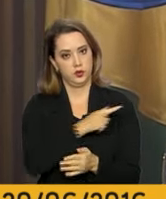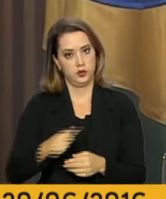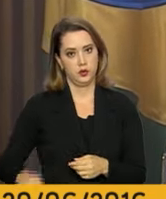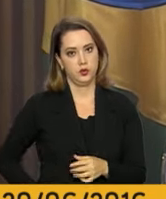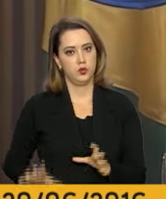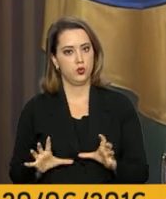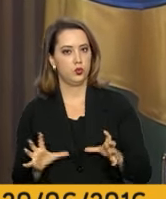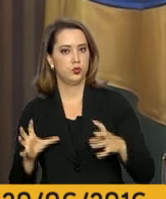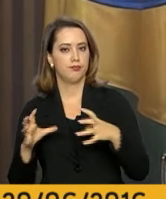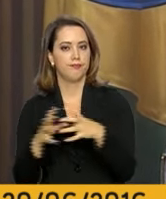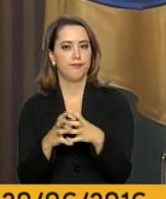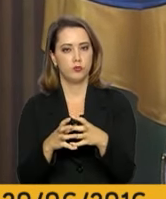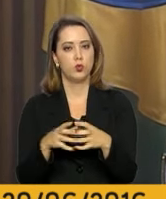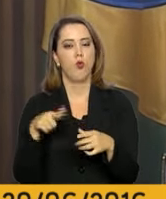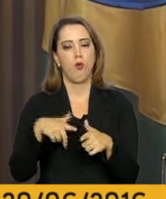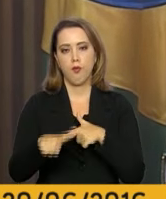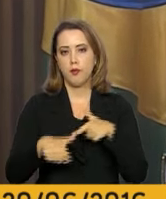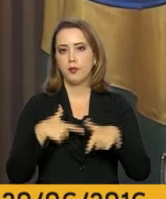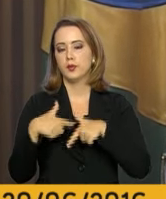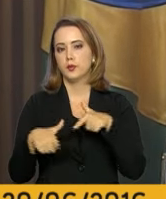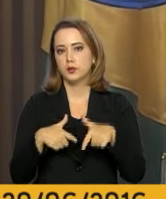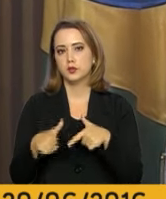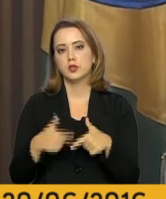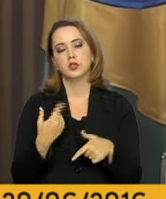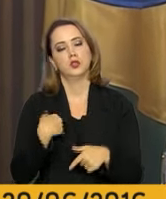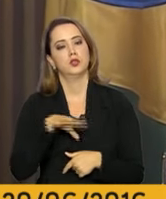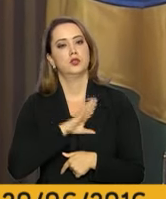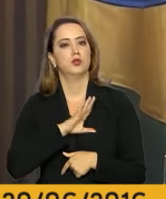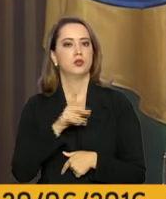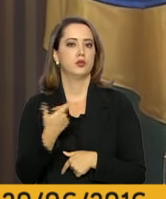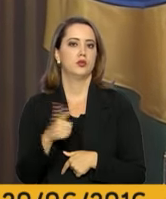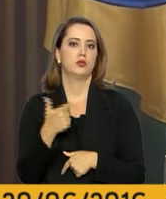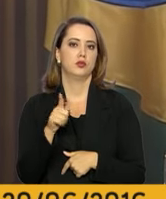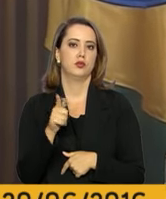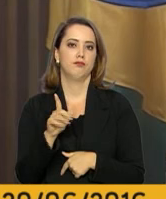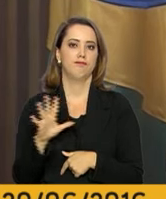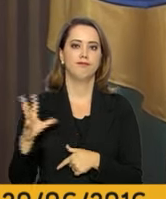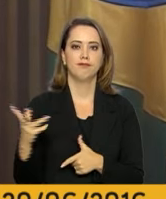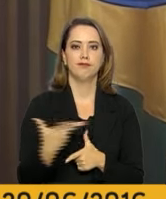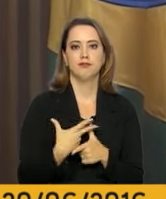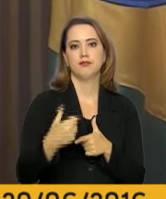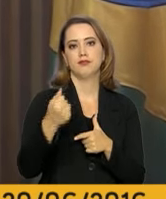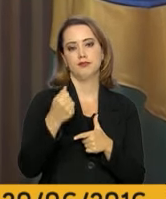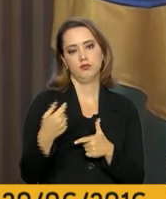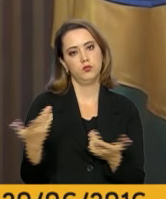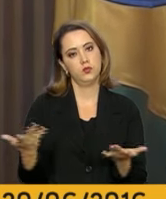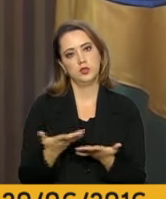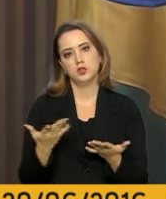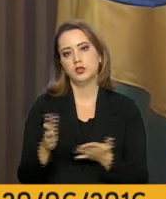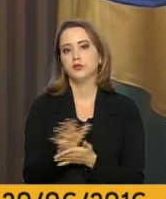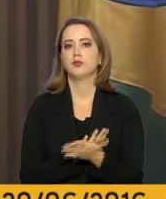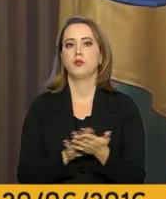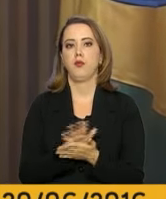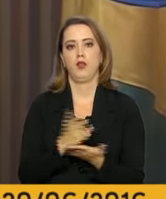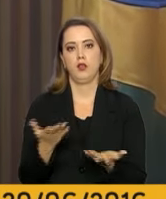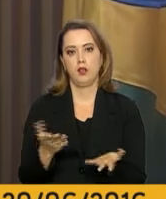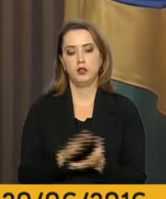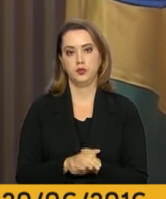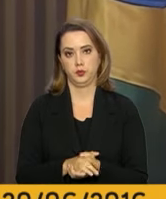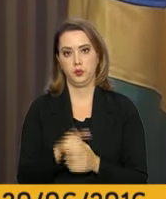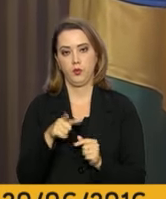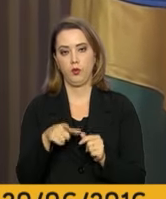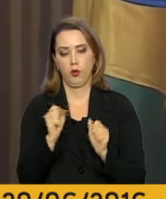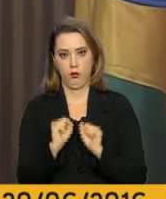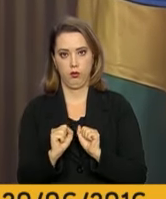global que eu estou mencionando nó não não chegaríamos à comemoração que hoje estamos fazendo e se me permitem os